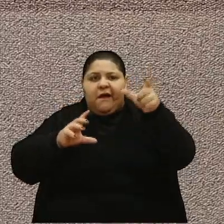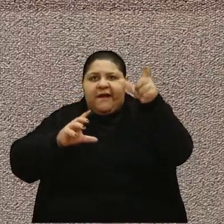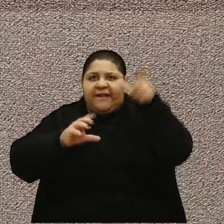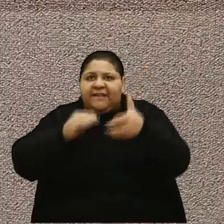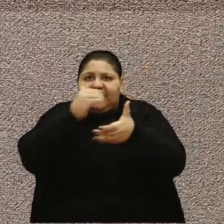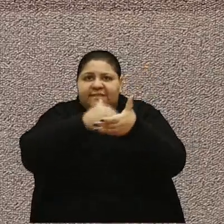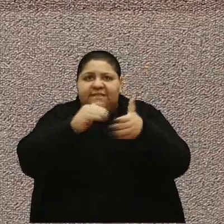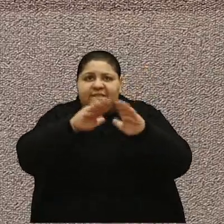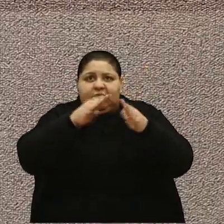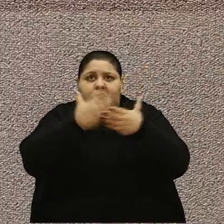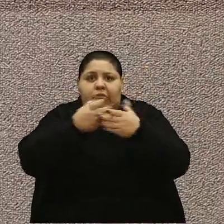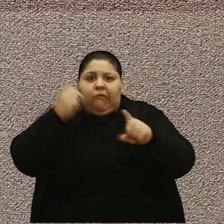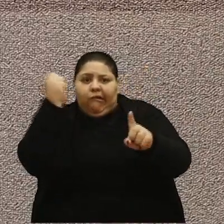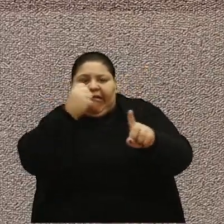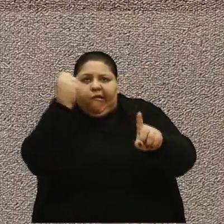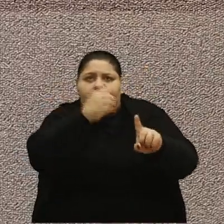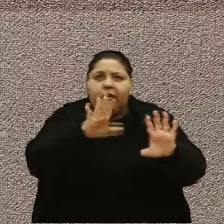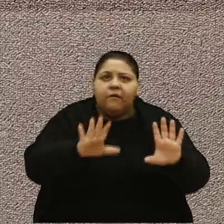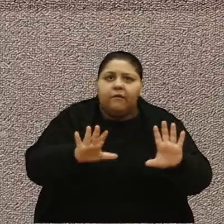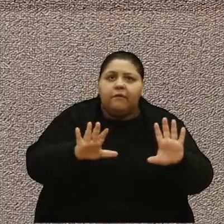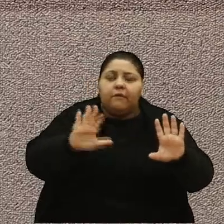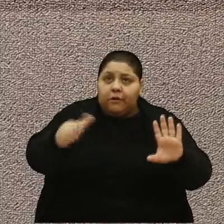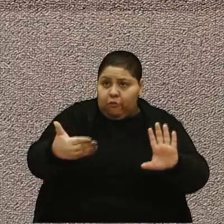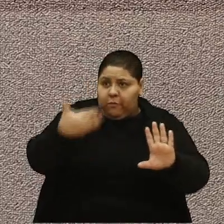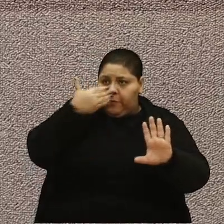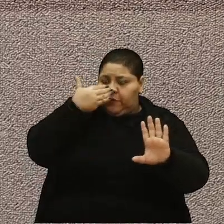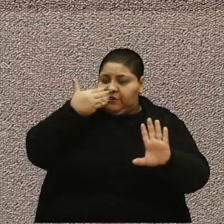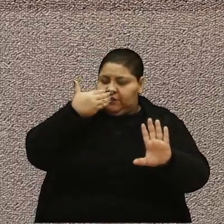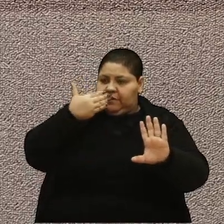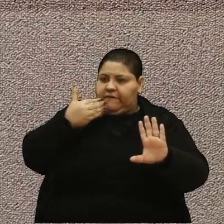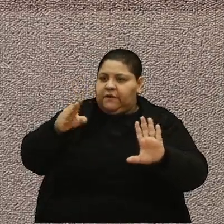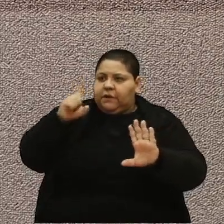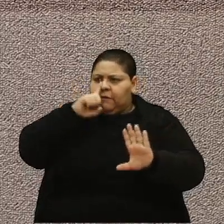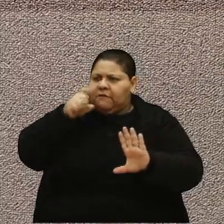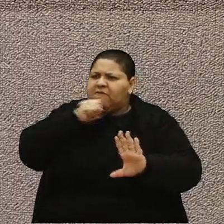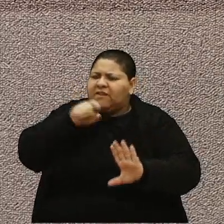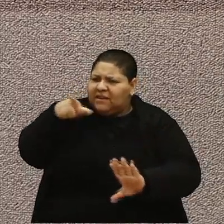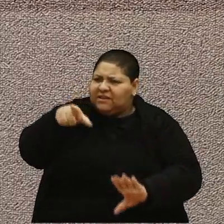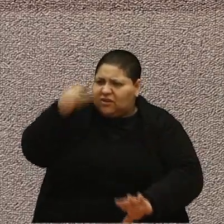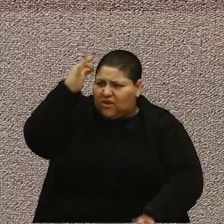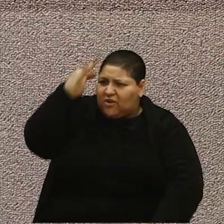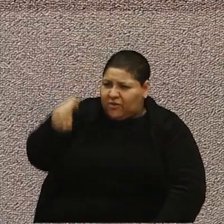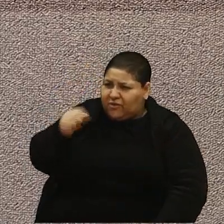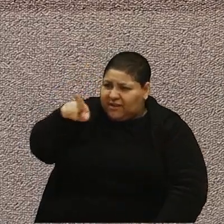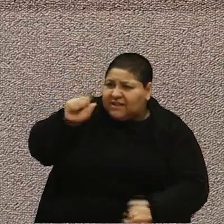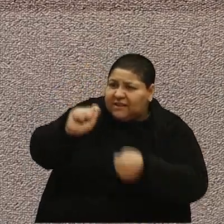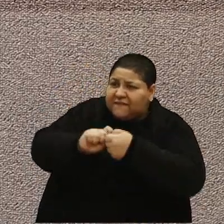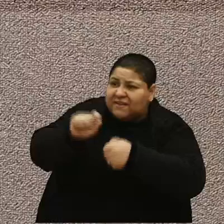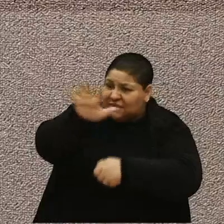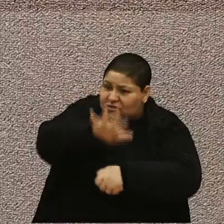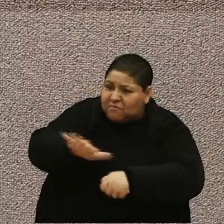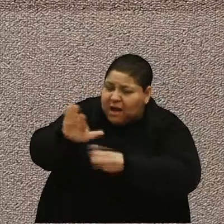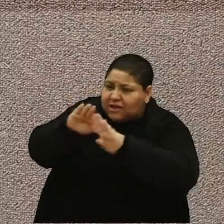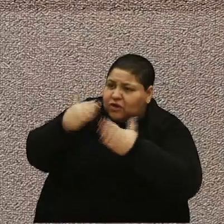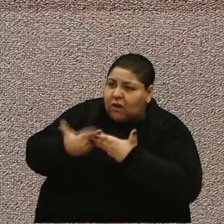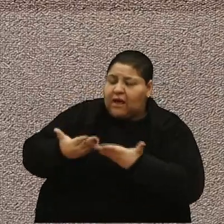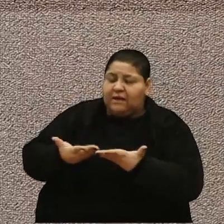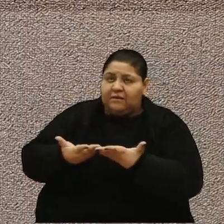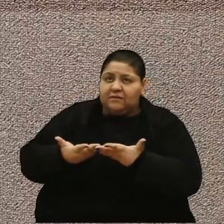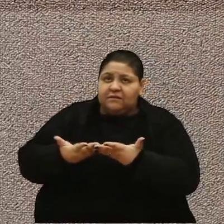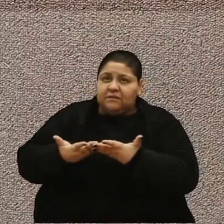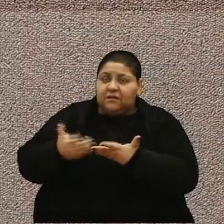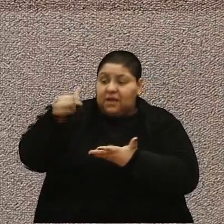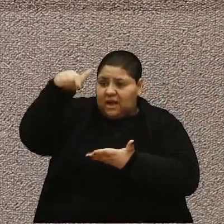escola. Aí eu me pus na frente dessa mãe e dessa avó. Eu disse, a senhora tem noção do que a senhora está fazendo no ambiente escolar?